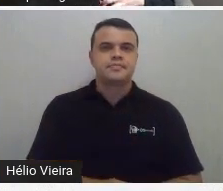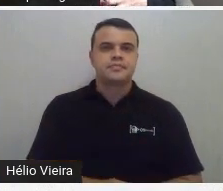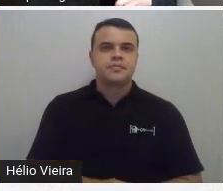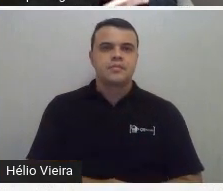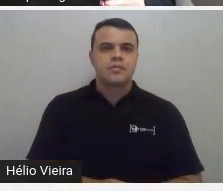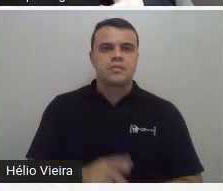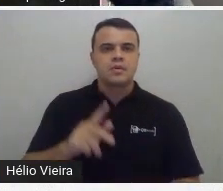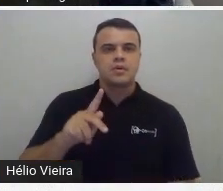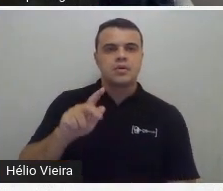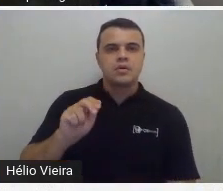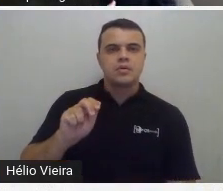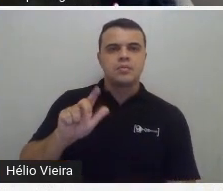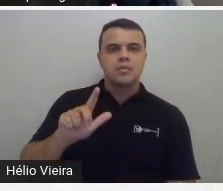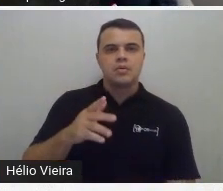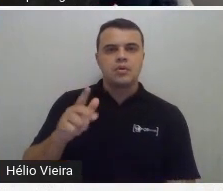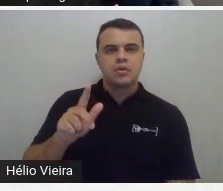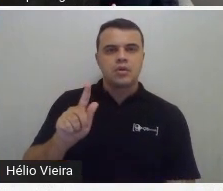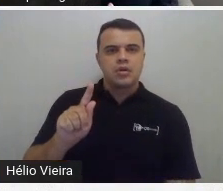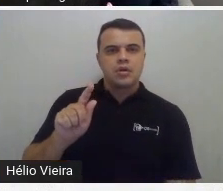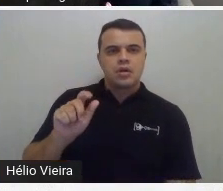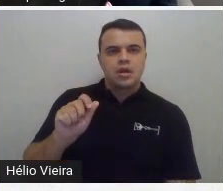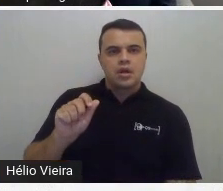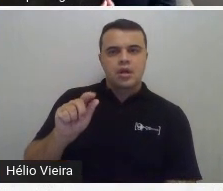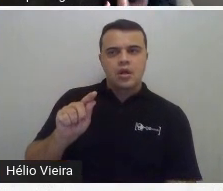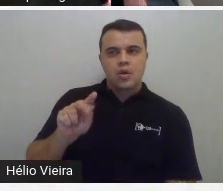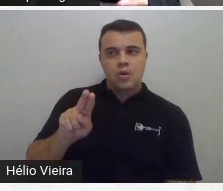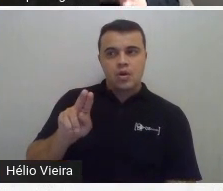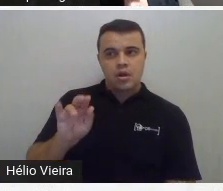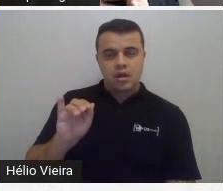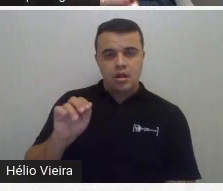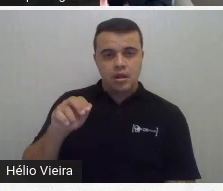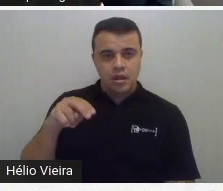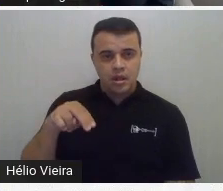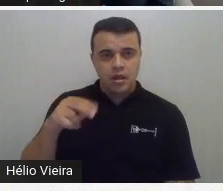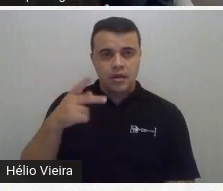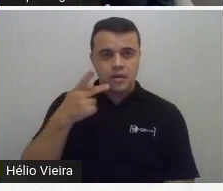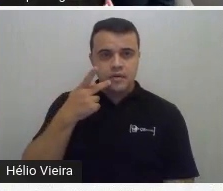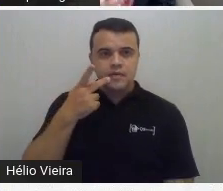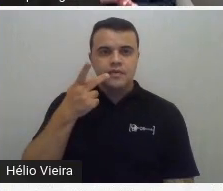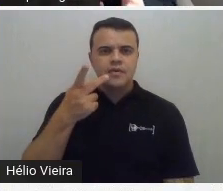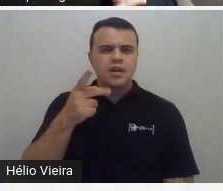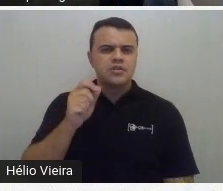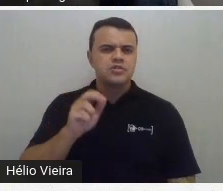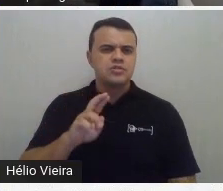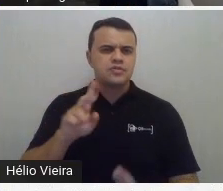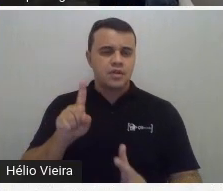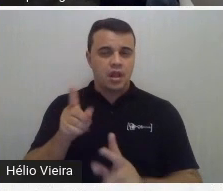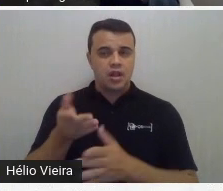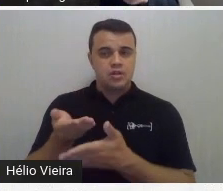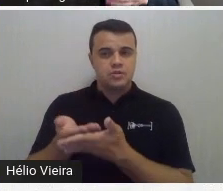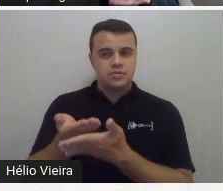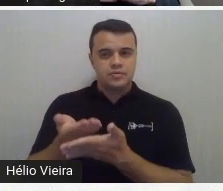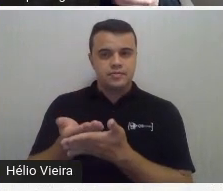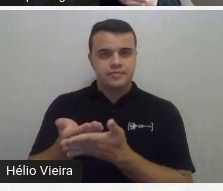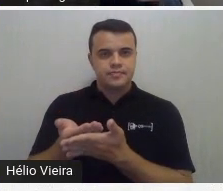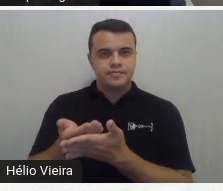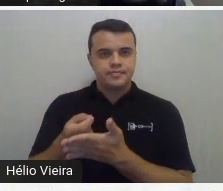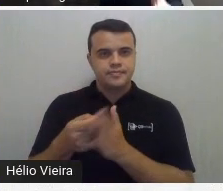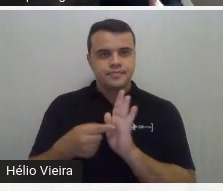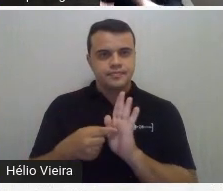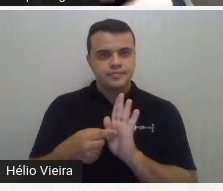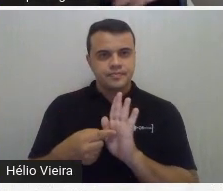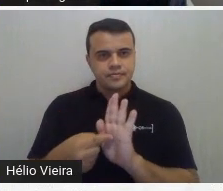O Gauguin. Gauguin vai trazer já uma outra questão. Ele vai estudar muito a